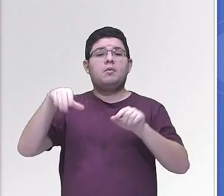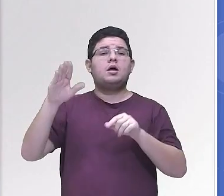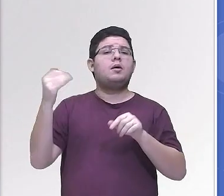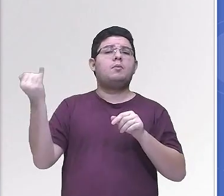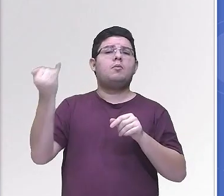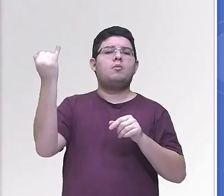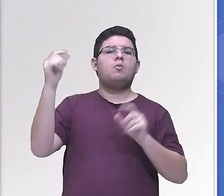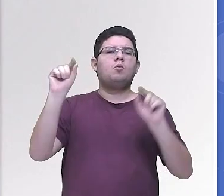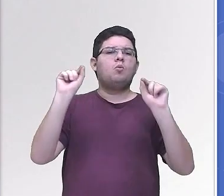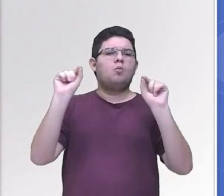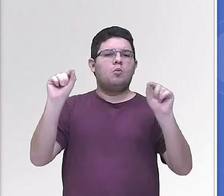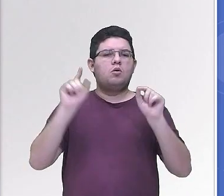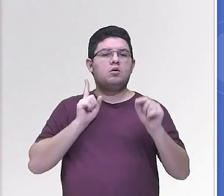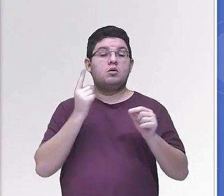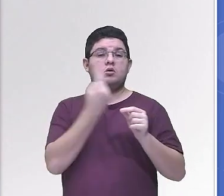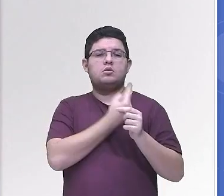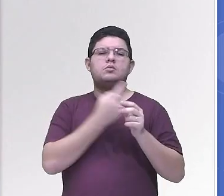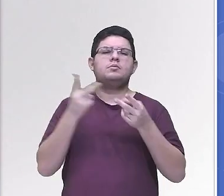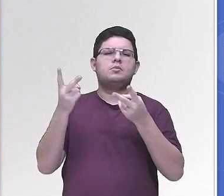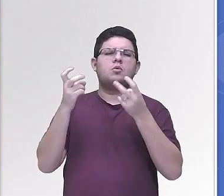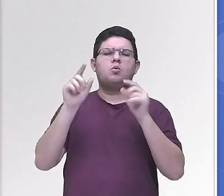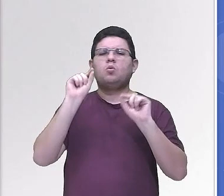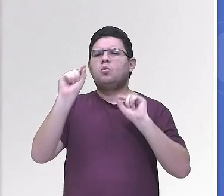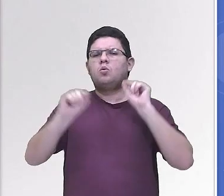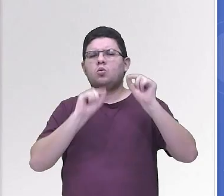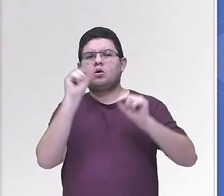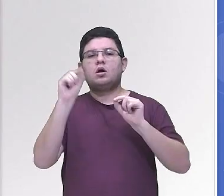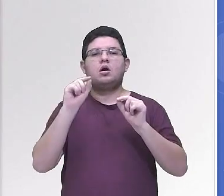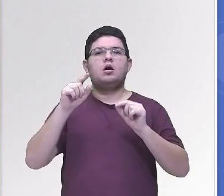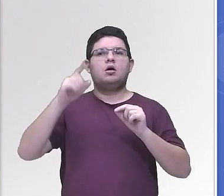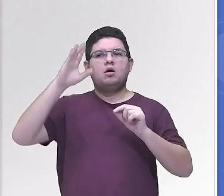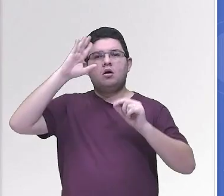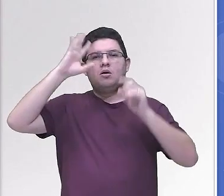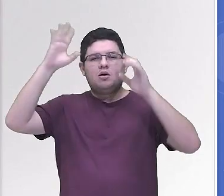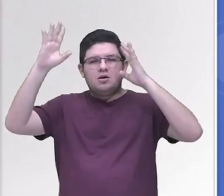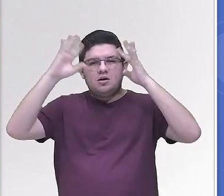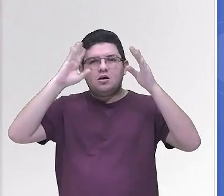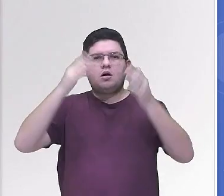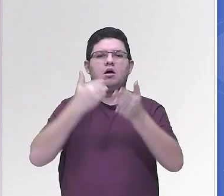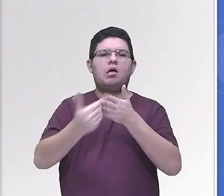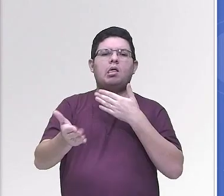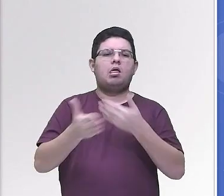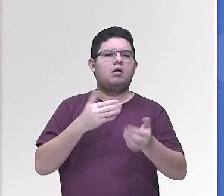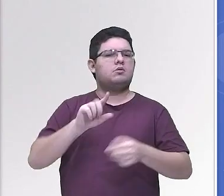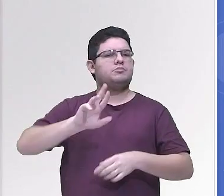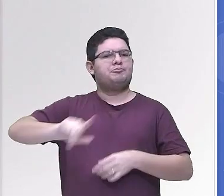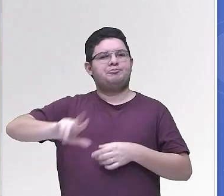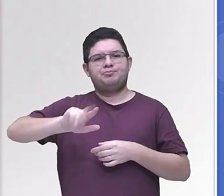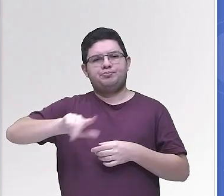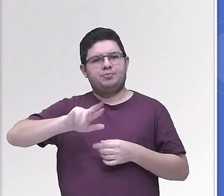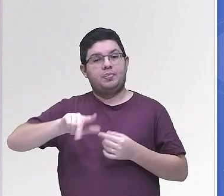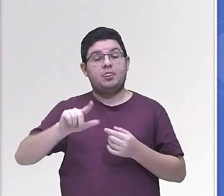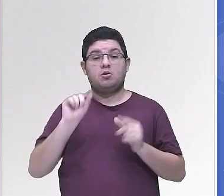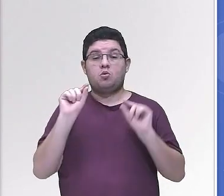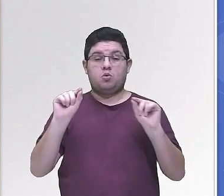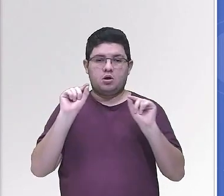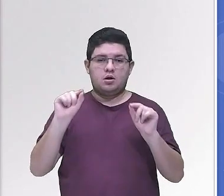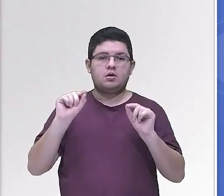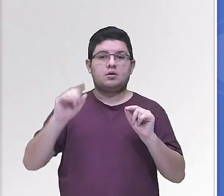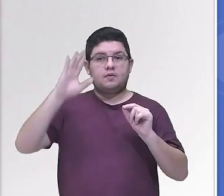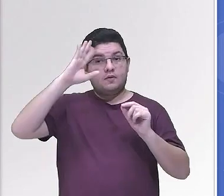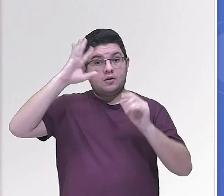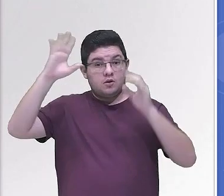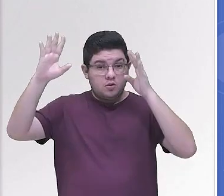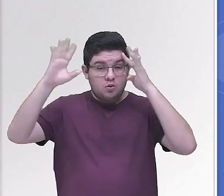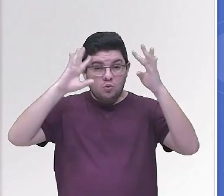é? É perceber que ela não se trata de um pensamento qualquer. A filosofia, ela não é um pensamento qualquer, mas sim um